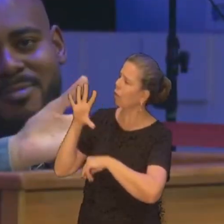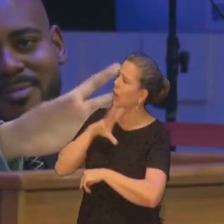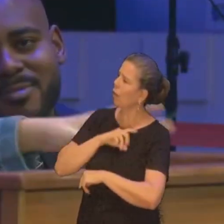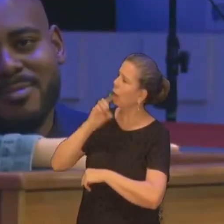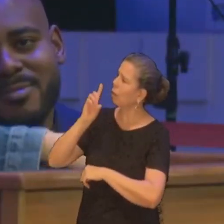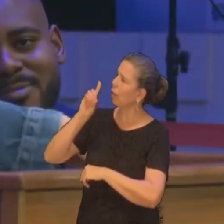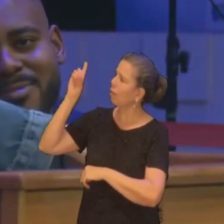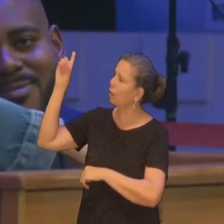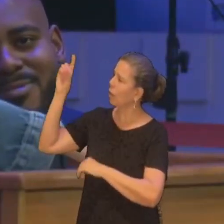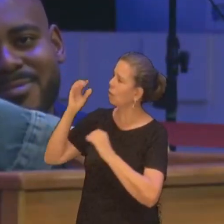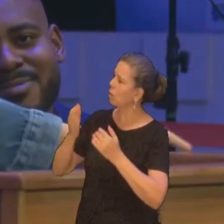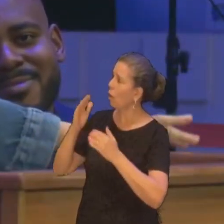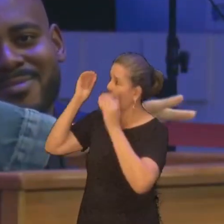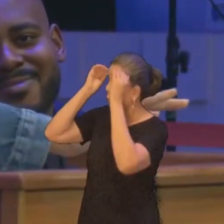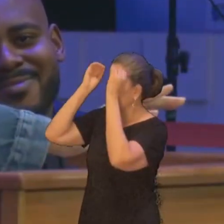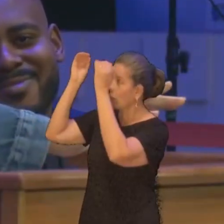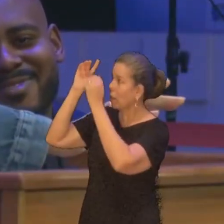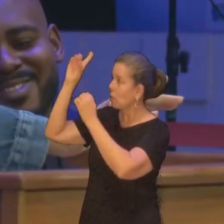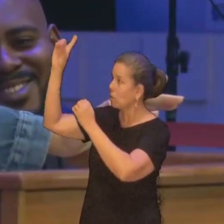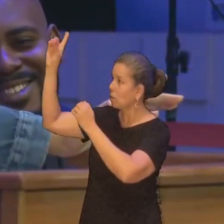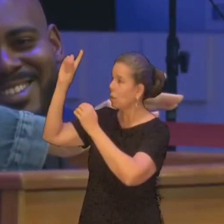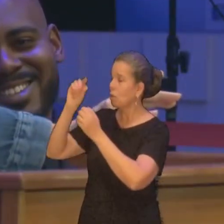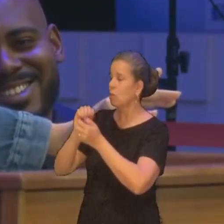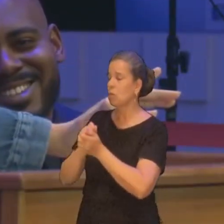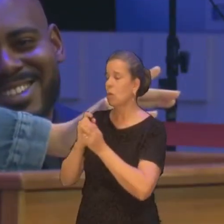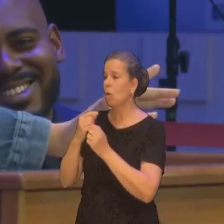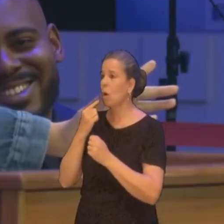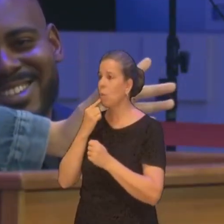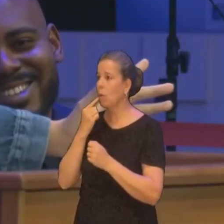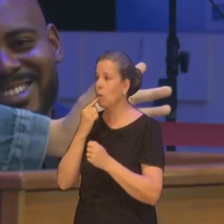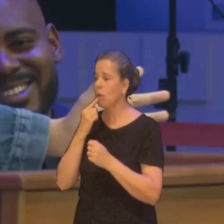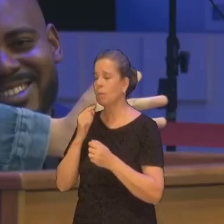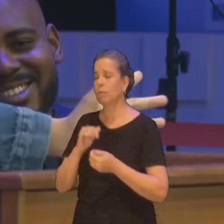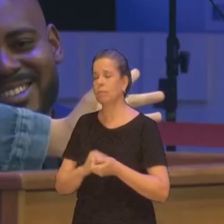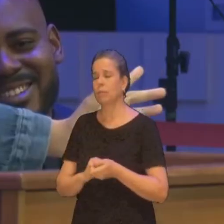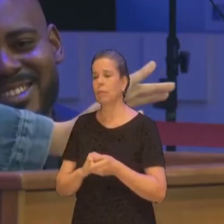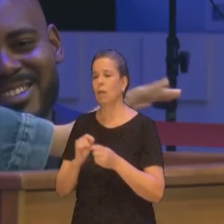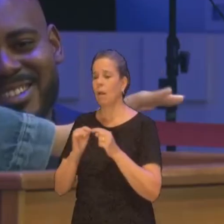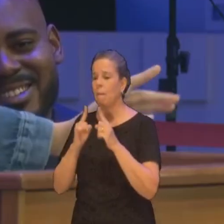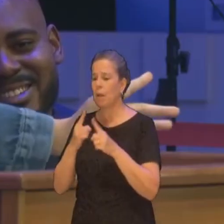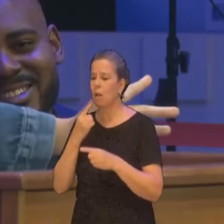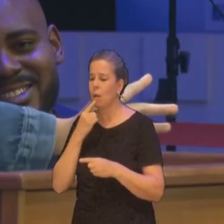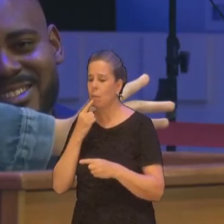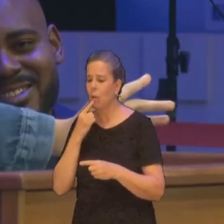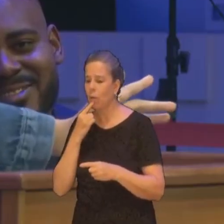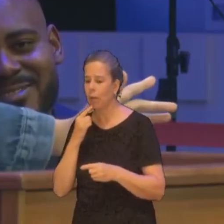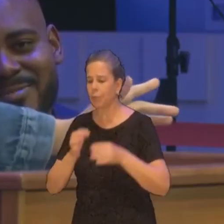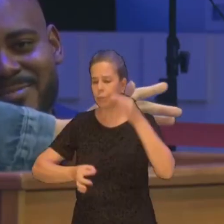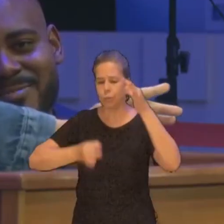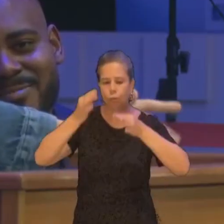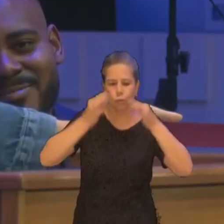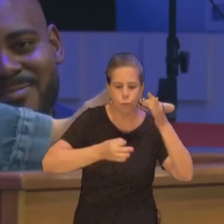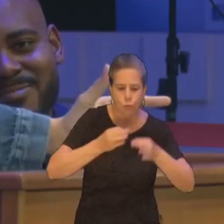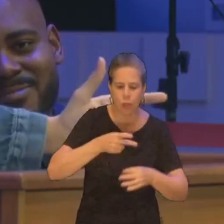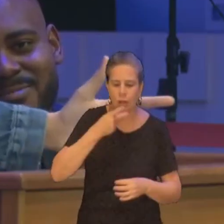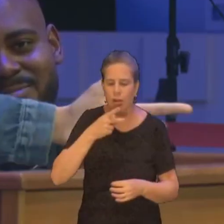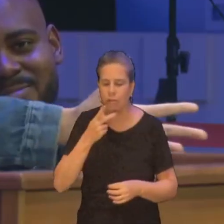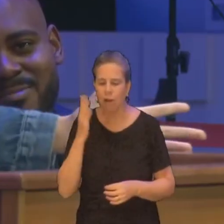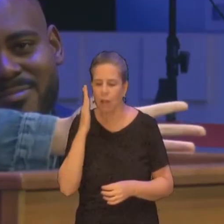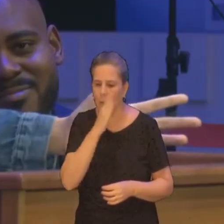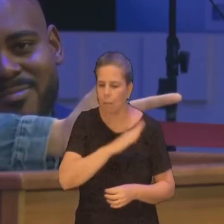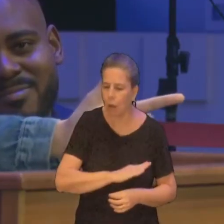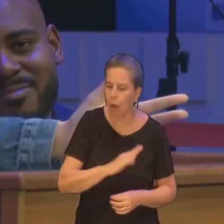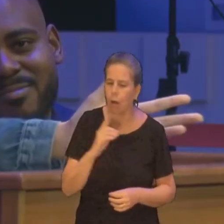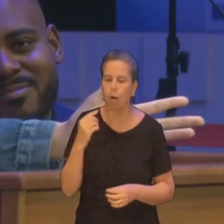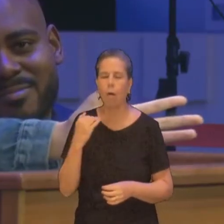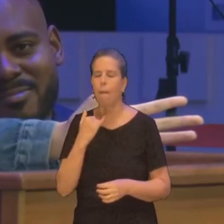sirvo o ministério dele, mas com a mesma boca a gente xinga, a gente julga, a gente não pede